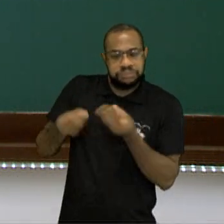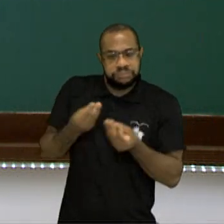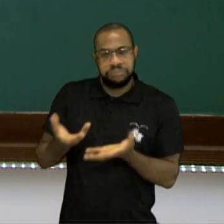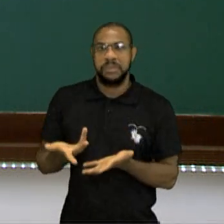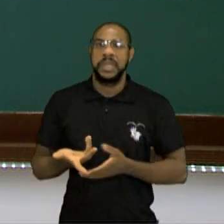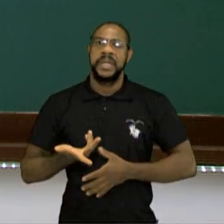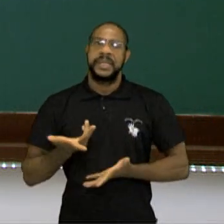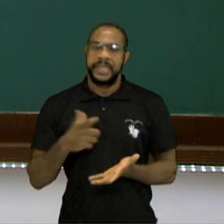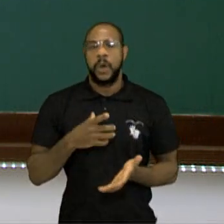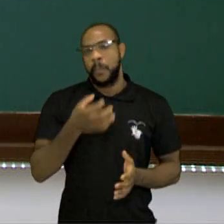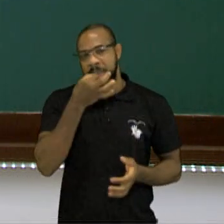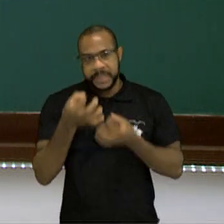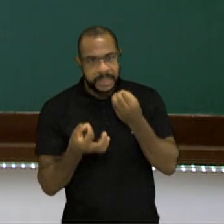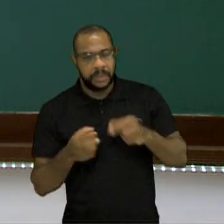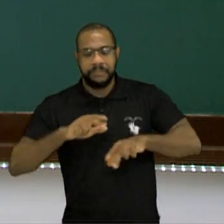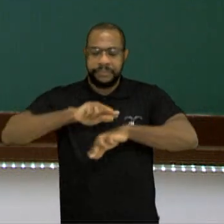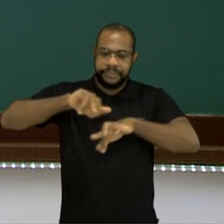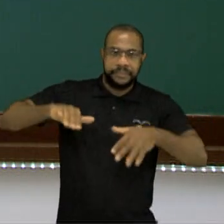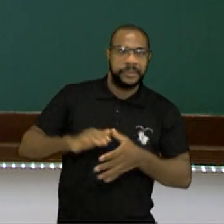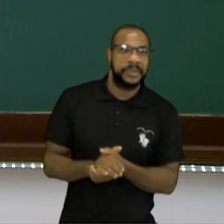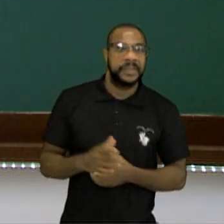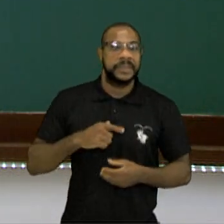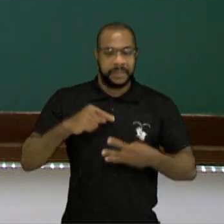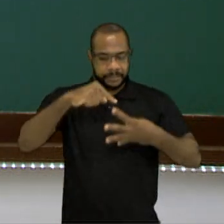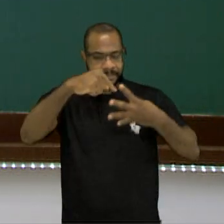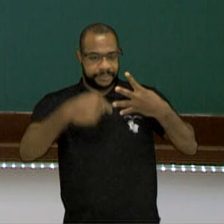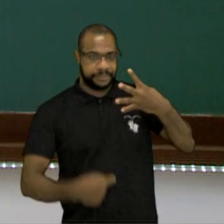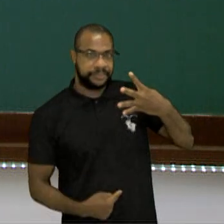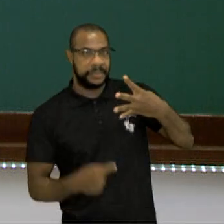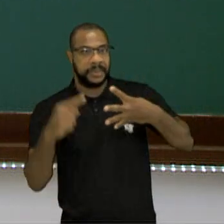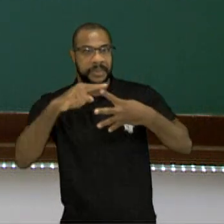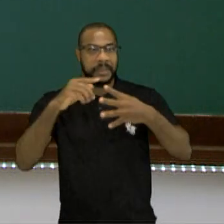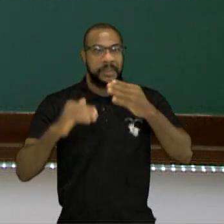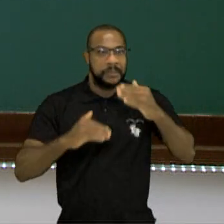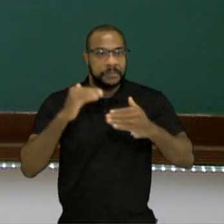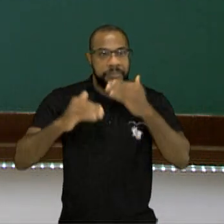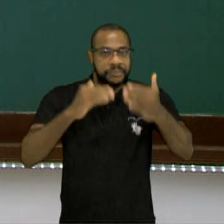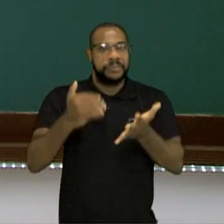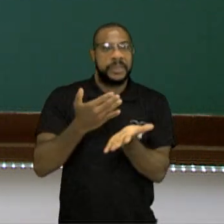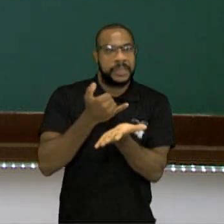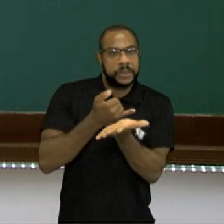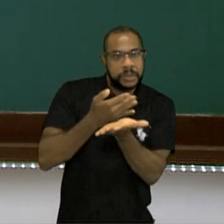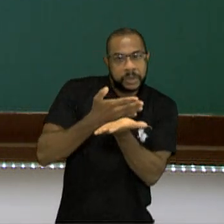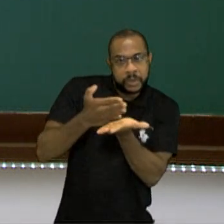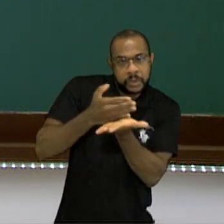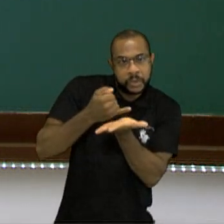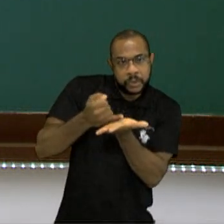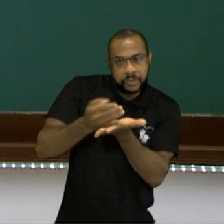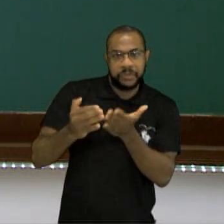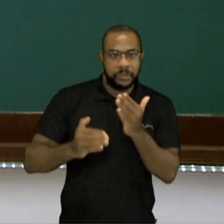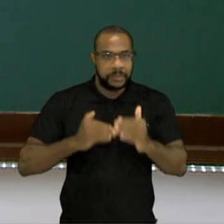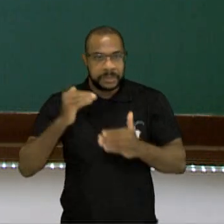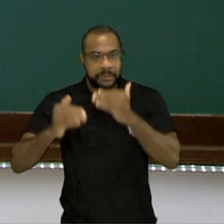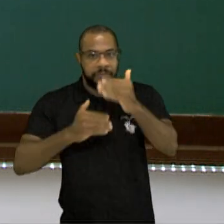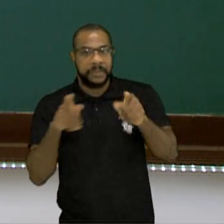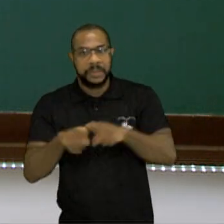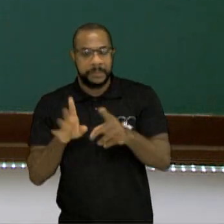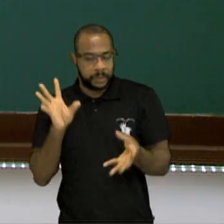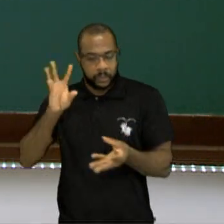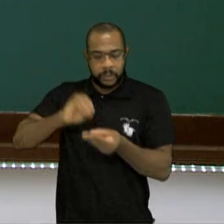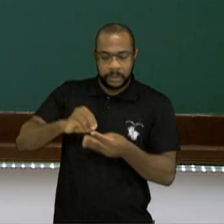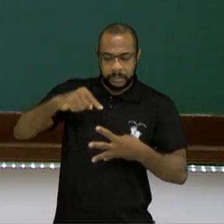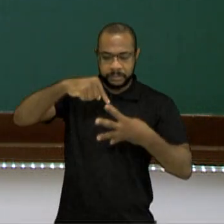partes principais. Tem uma introdução, um desenvolvimento e uma conclusão. E o que ocorre em cada uma dessas